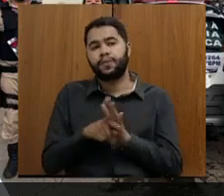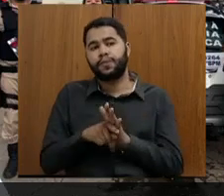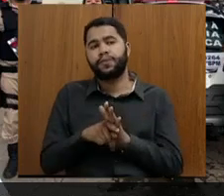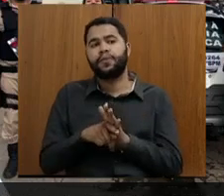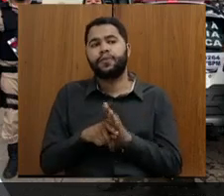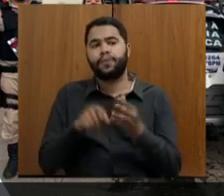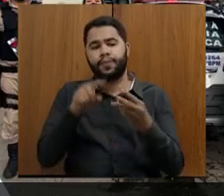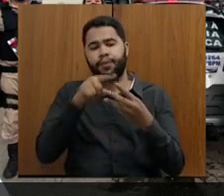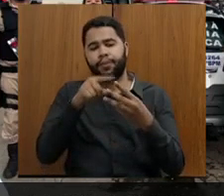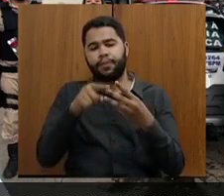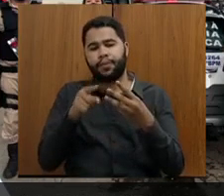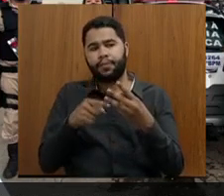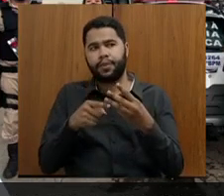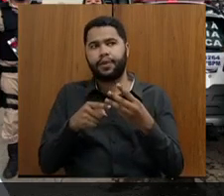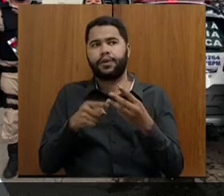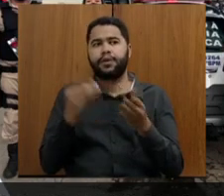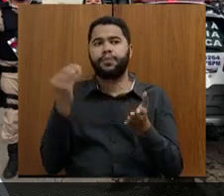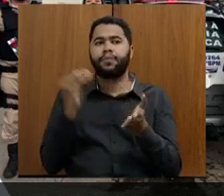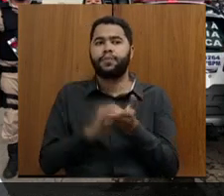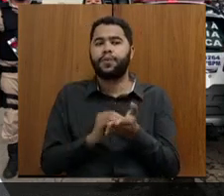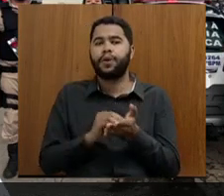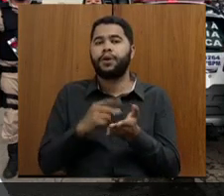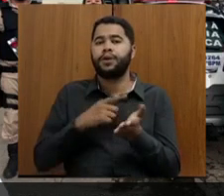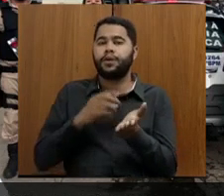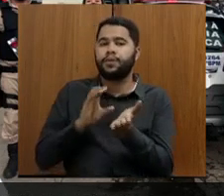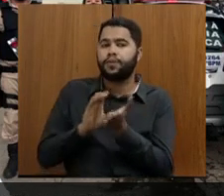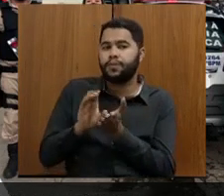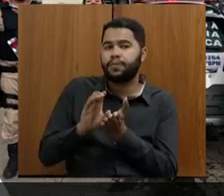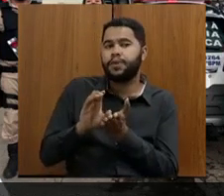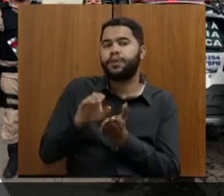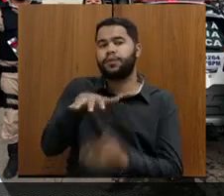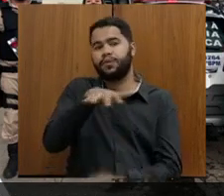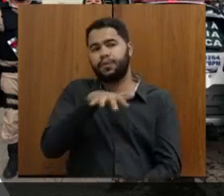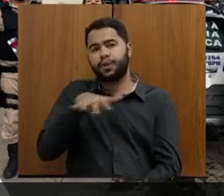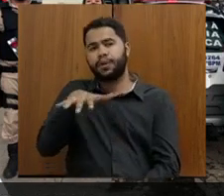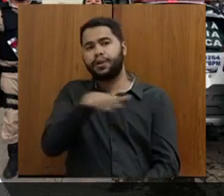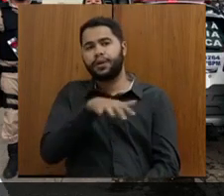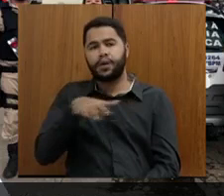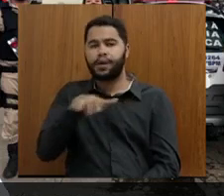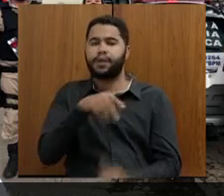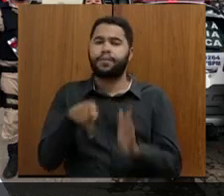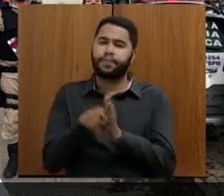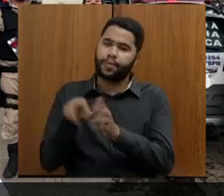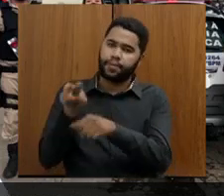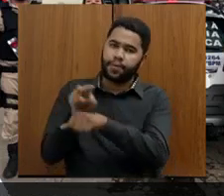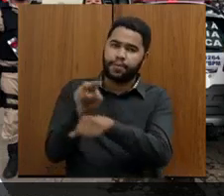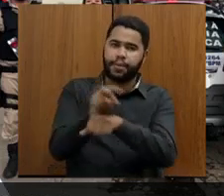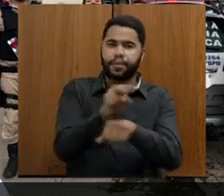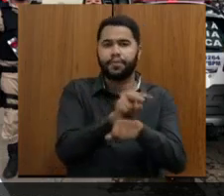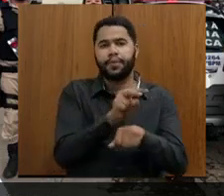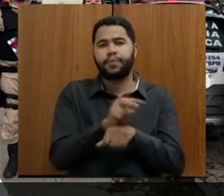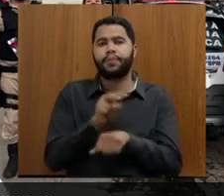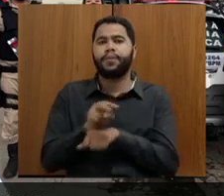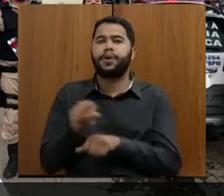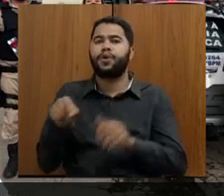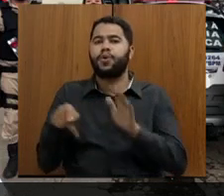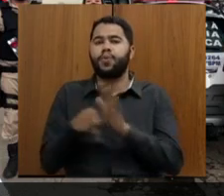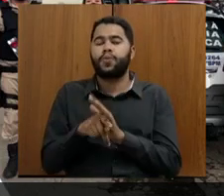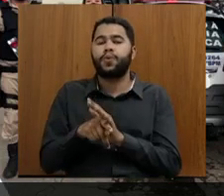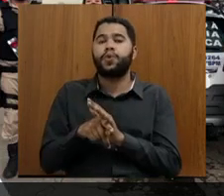daquele daquelas três dias que nós colocamos Então tem um investimento na área da Patrulha de prevenção à violência doméstica